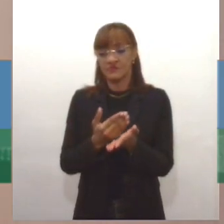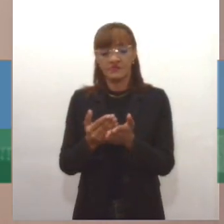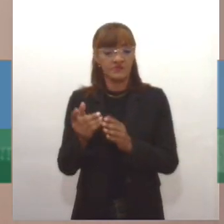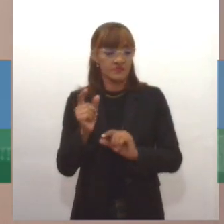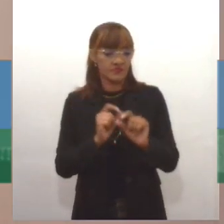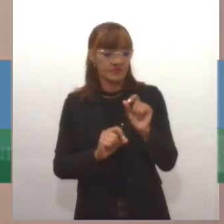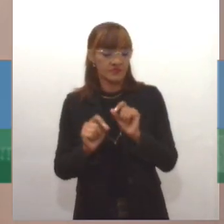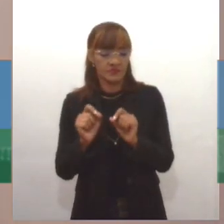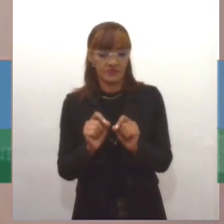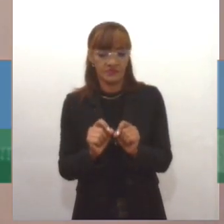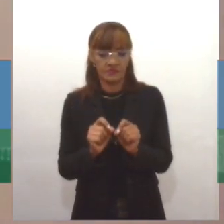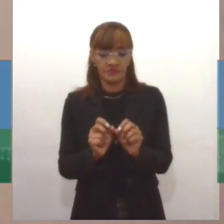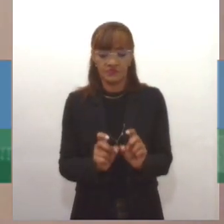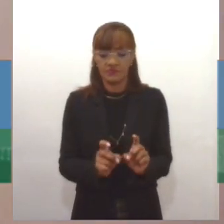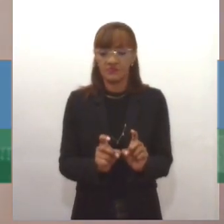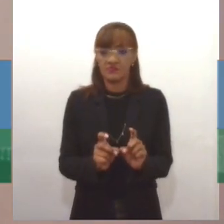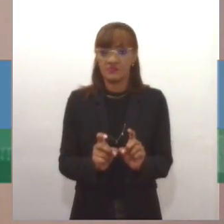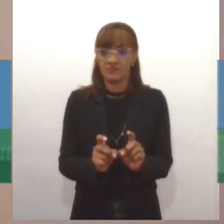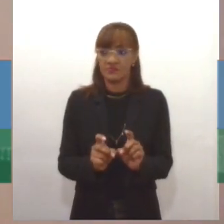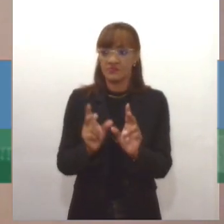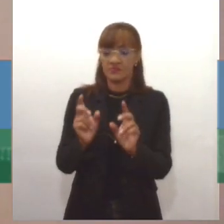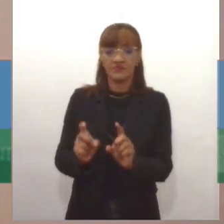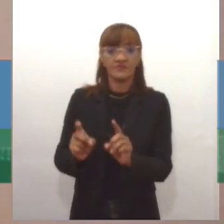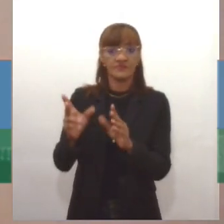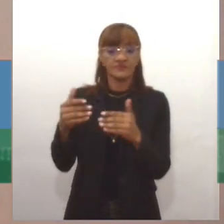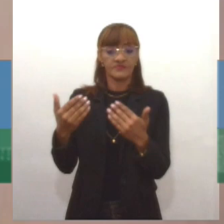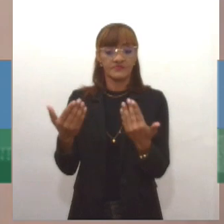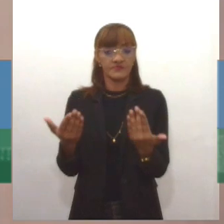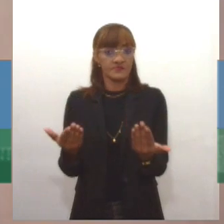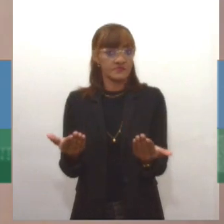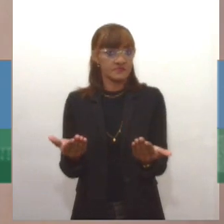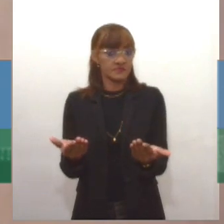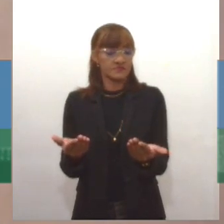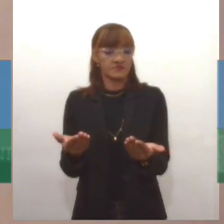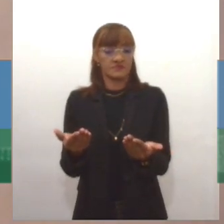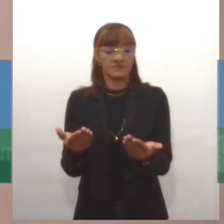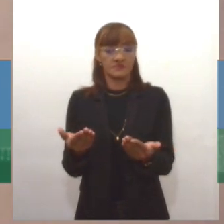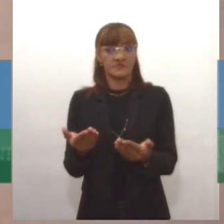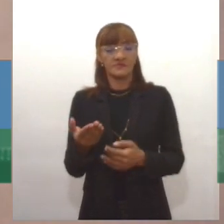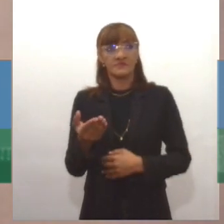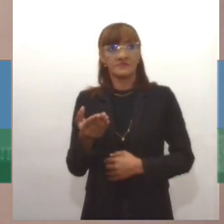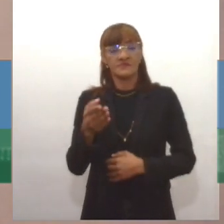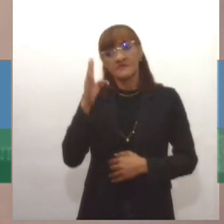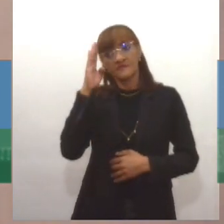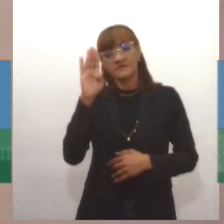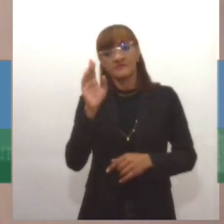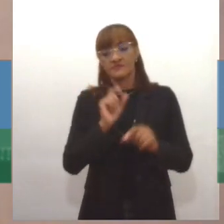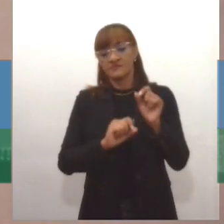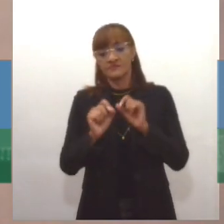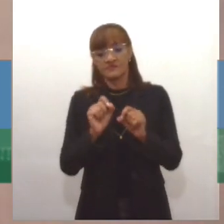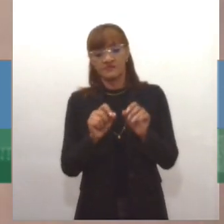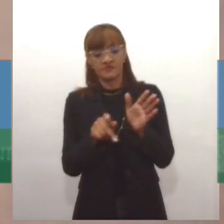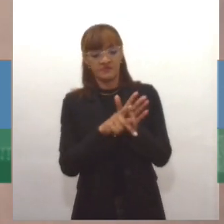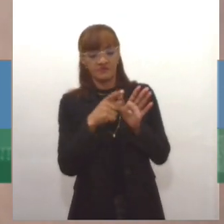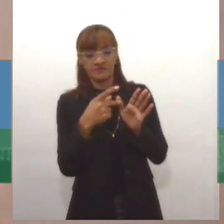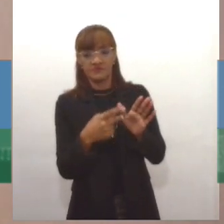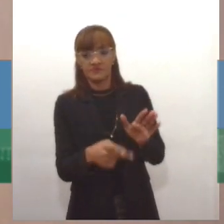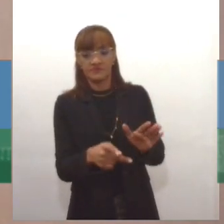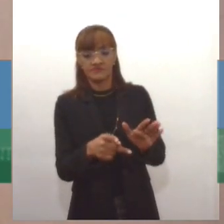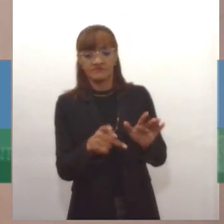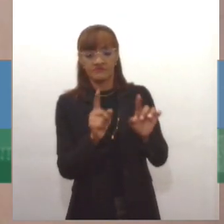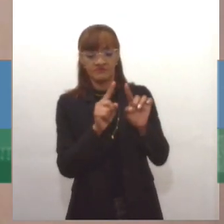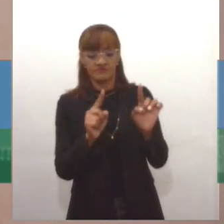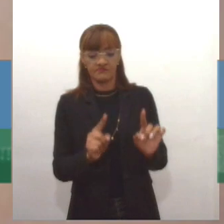inclusive, despesas que são típicas do setor público, que são atividades fim do setor